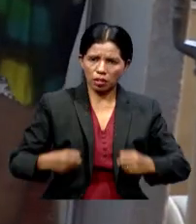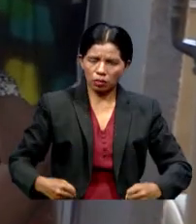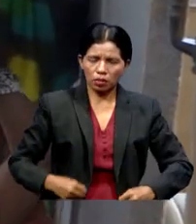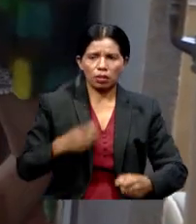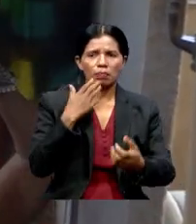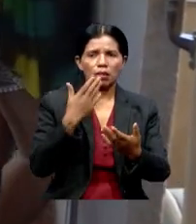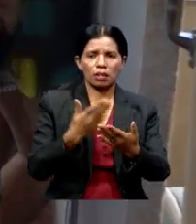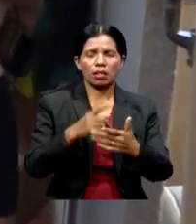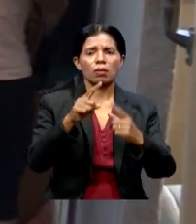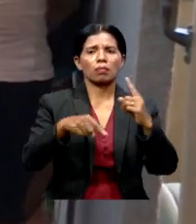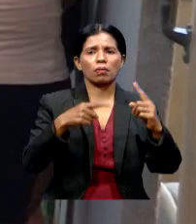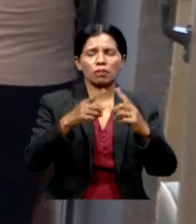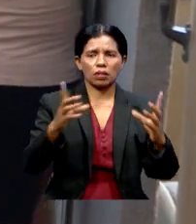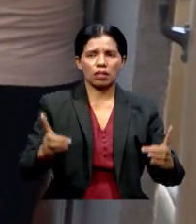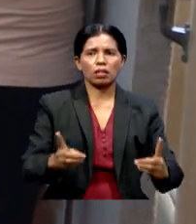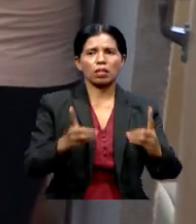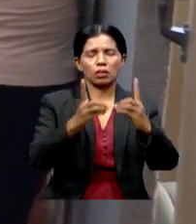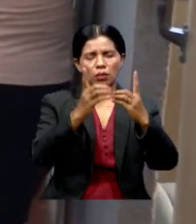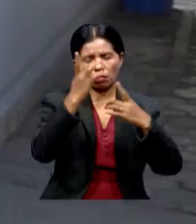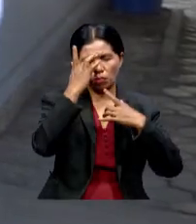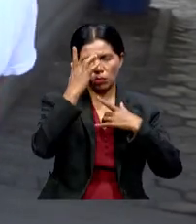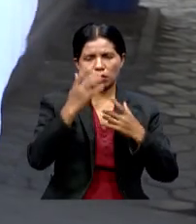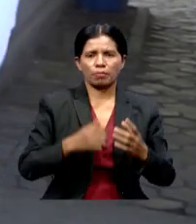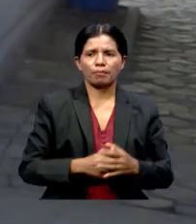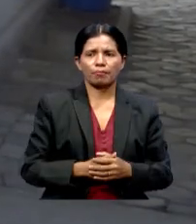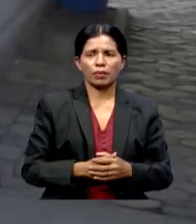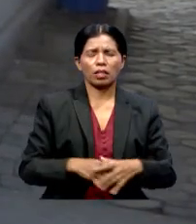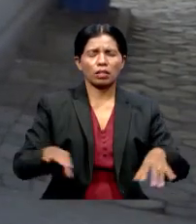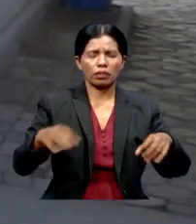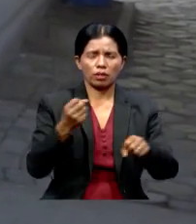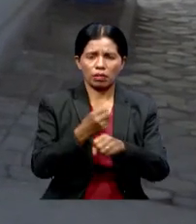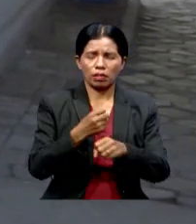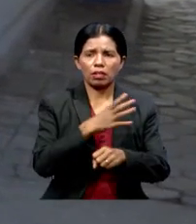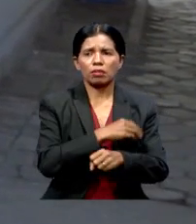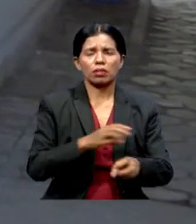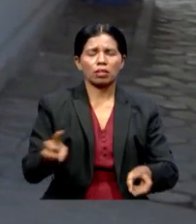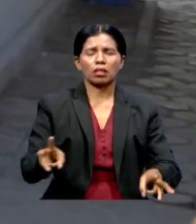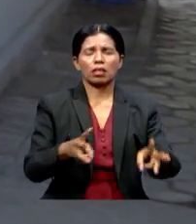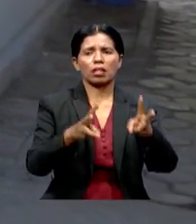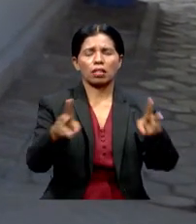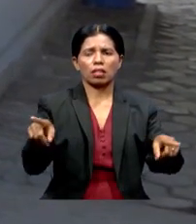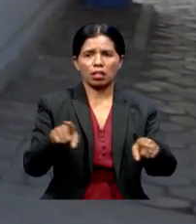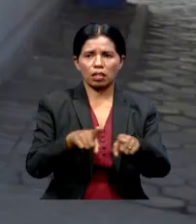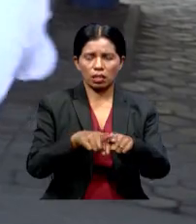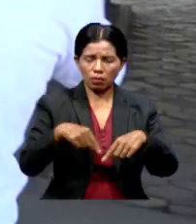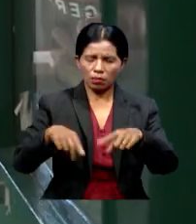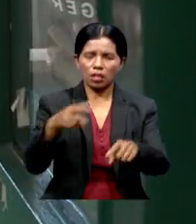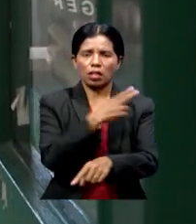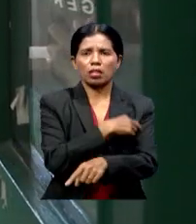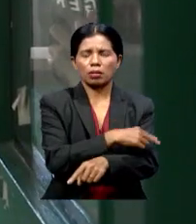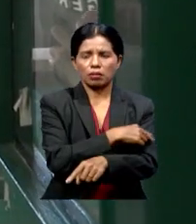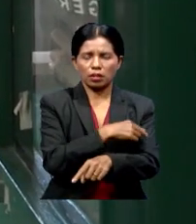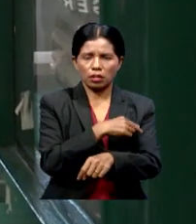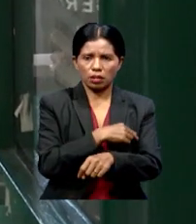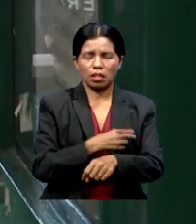diak, bain hira enfrenta moras ruma. Esforço hirak ne, li husi dalang uniku, hanesan consulta ia centro